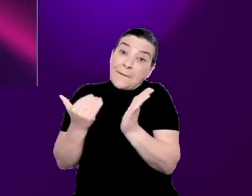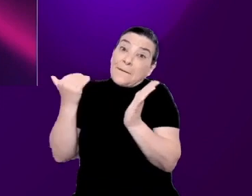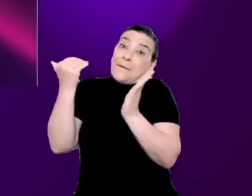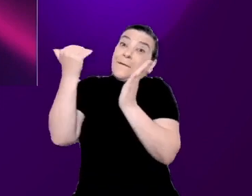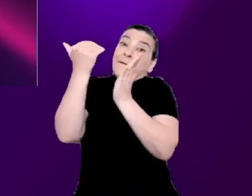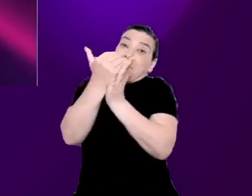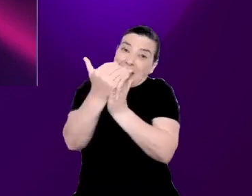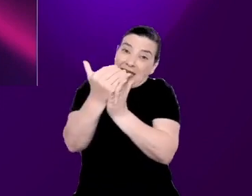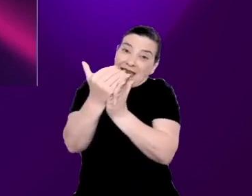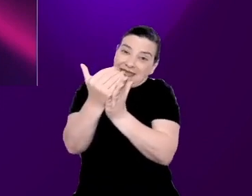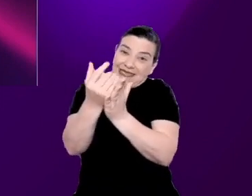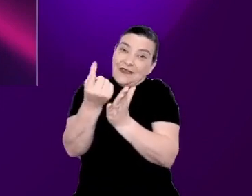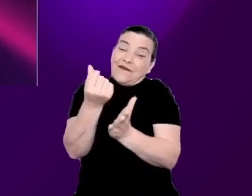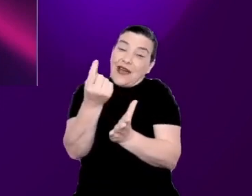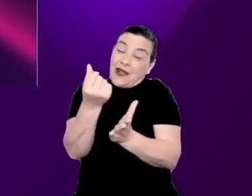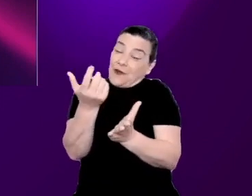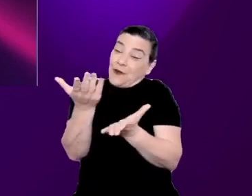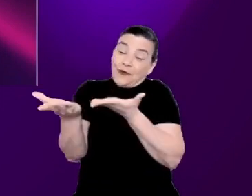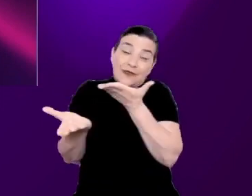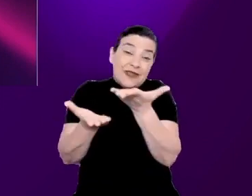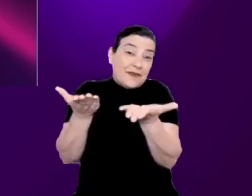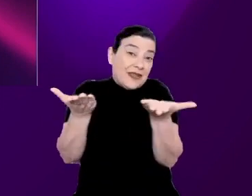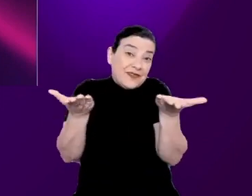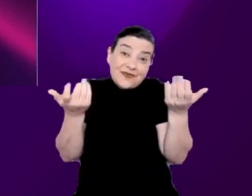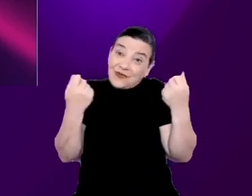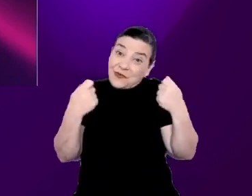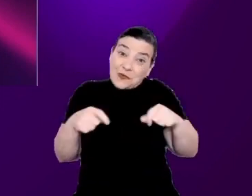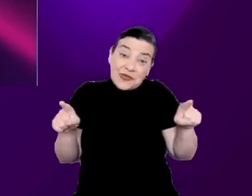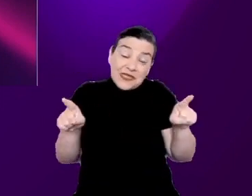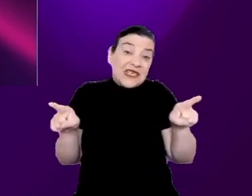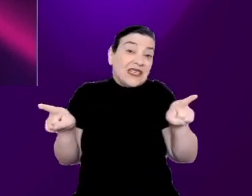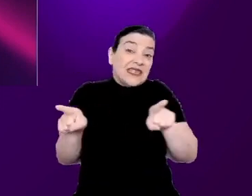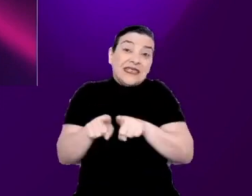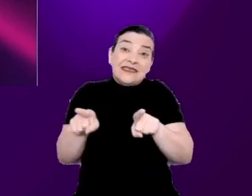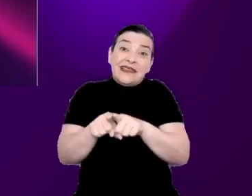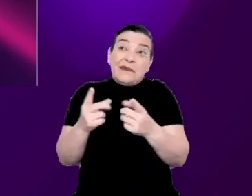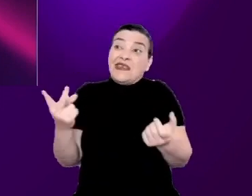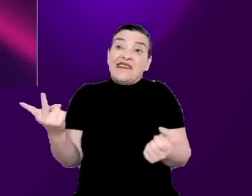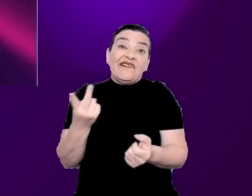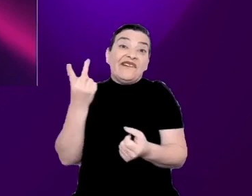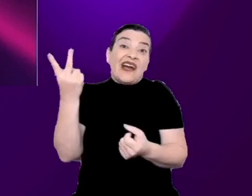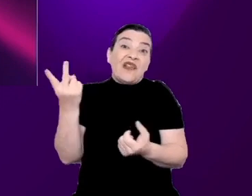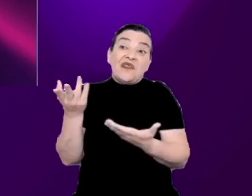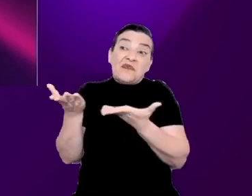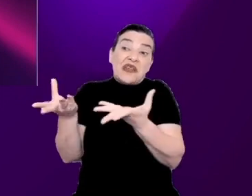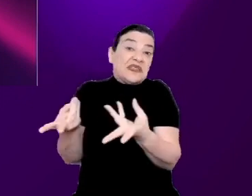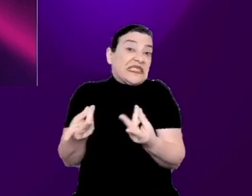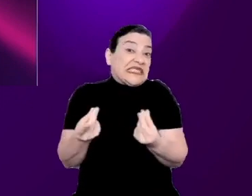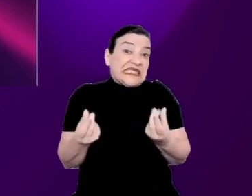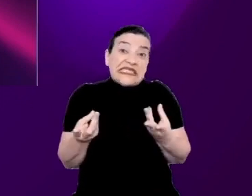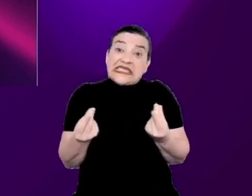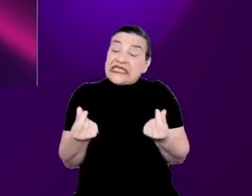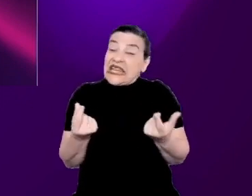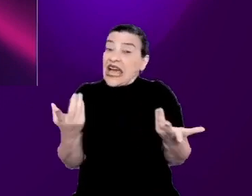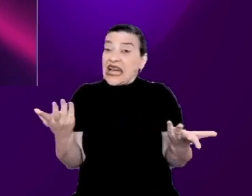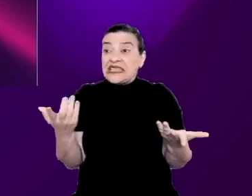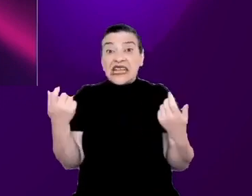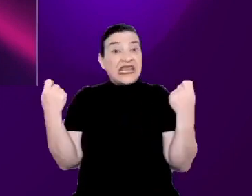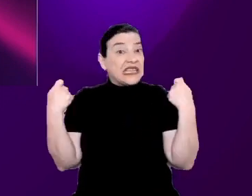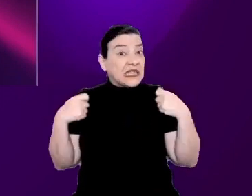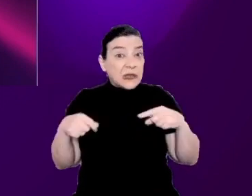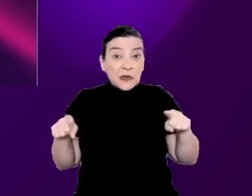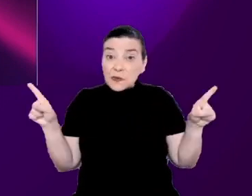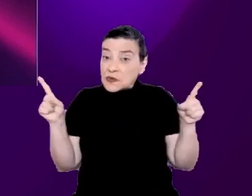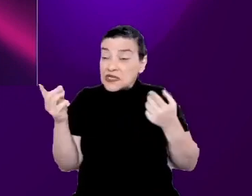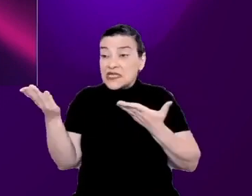tratamento desnecessariamente e eu também não estou gerando valor nenhum para esse paciente, porque ele não precisa ser tratado,